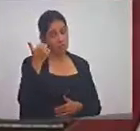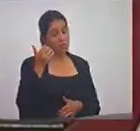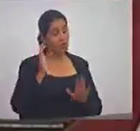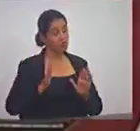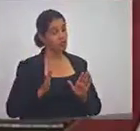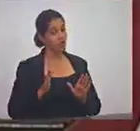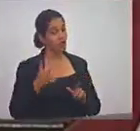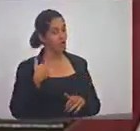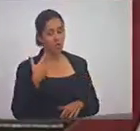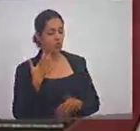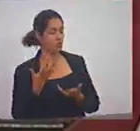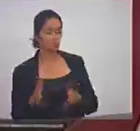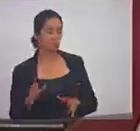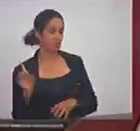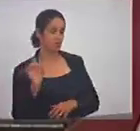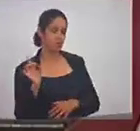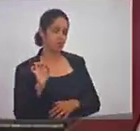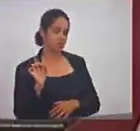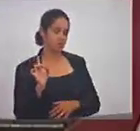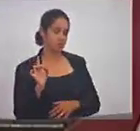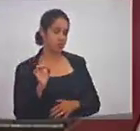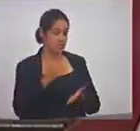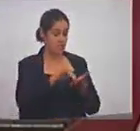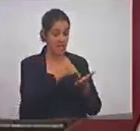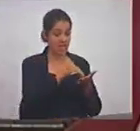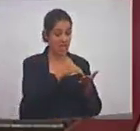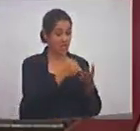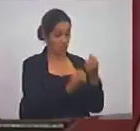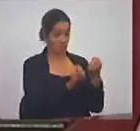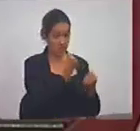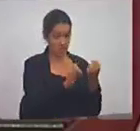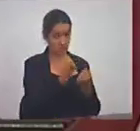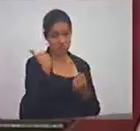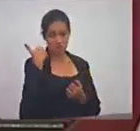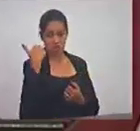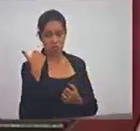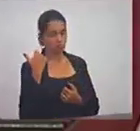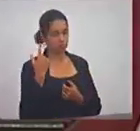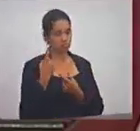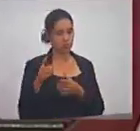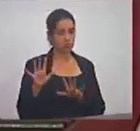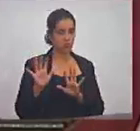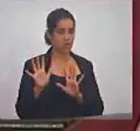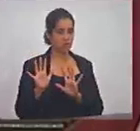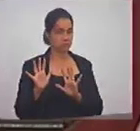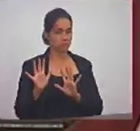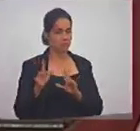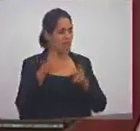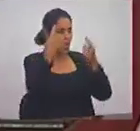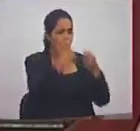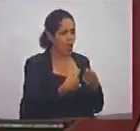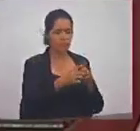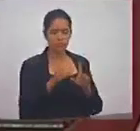de assumir, eu fui convidado a ser secretário de trânsito e eu não aceitei. Eu não aceitei porque eu sou contra vereador, sou contra mesmo,